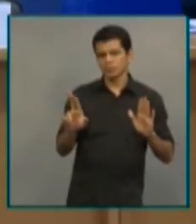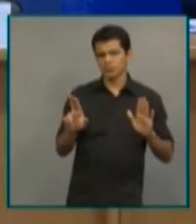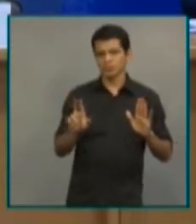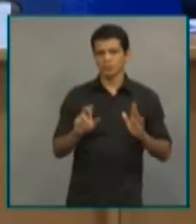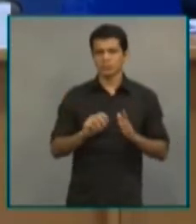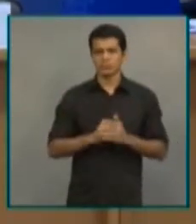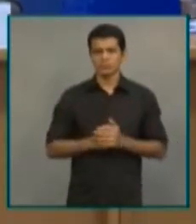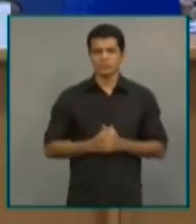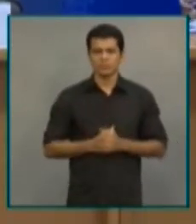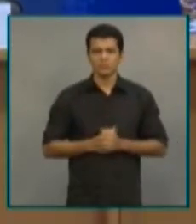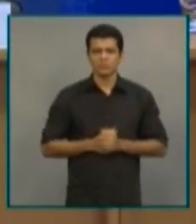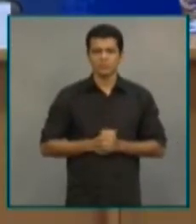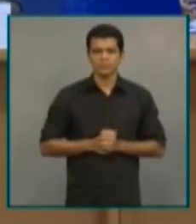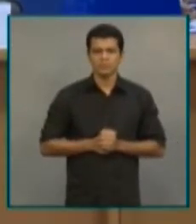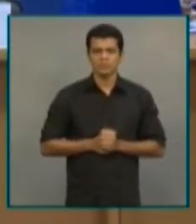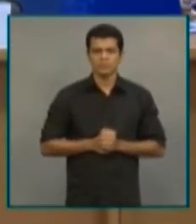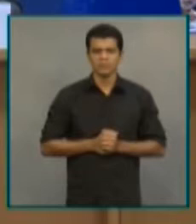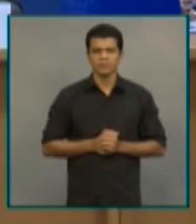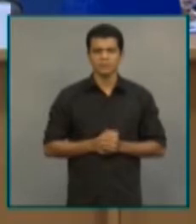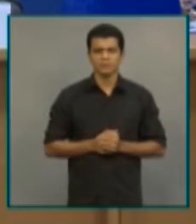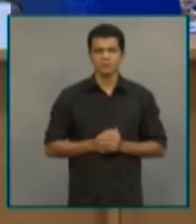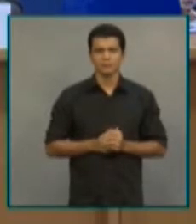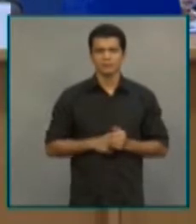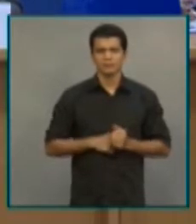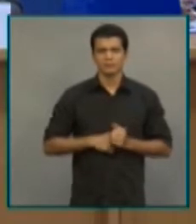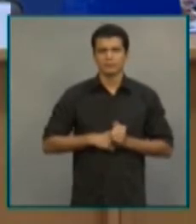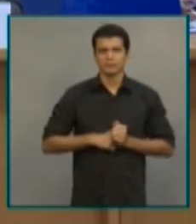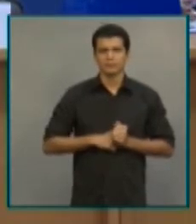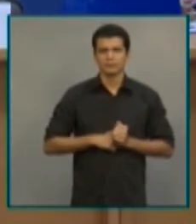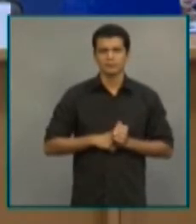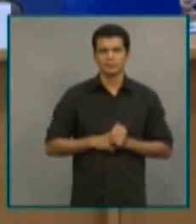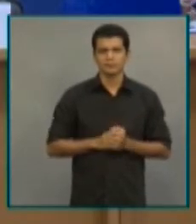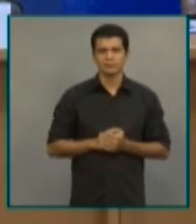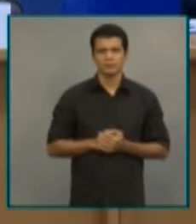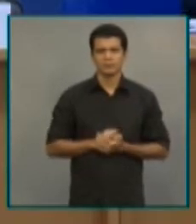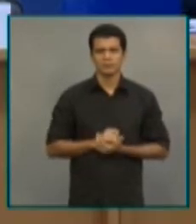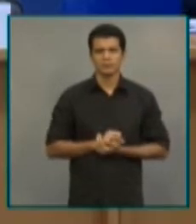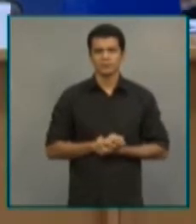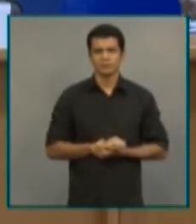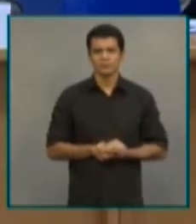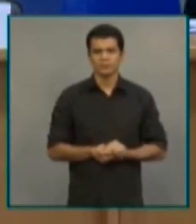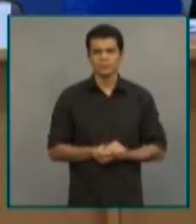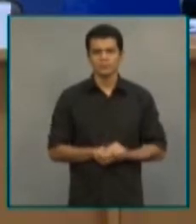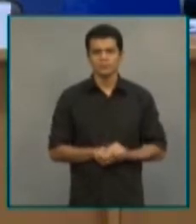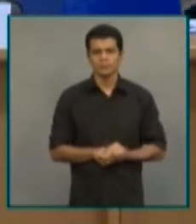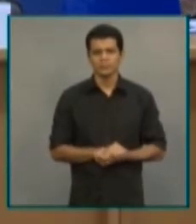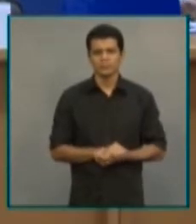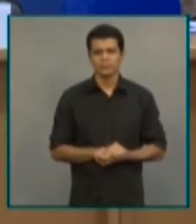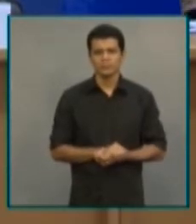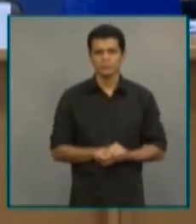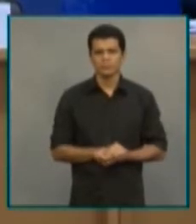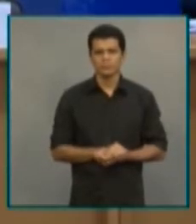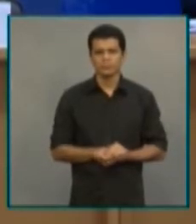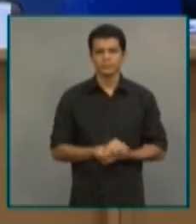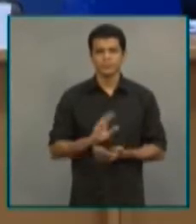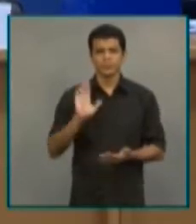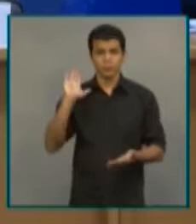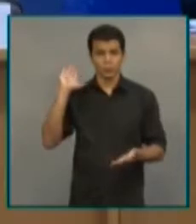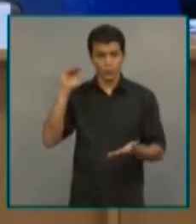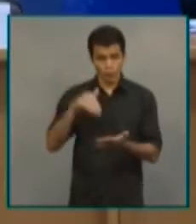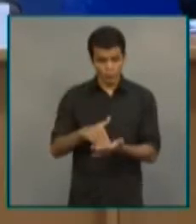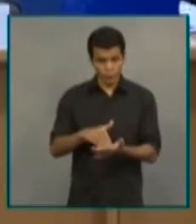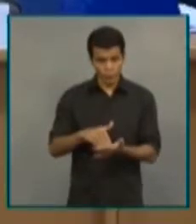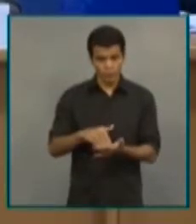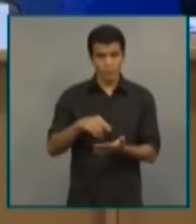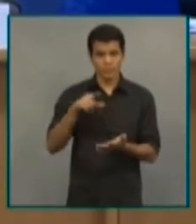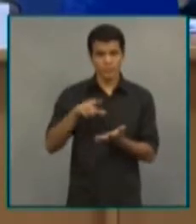doutor Gustavo irá analisar, após formulado ali, o porquê do direito de resposta. A última candidata sorteada